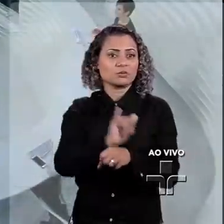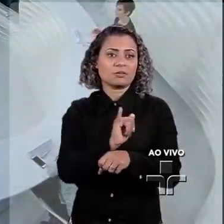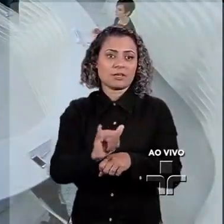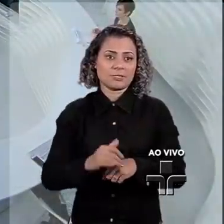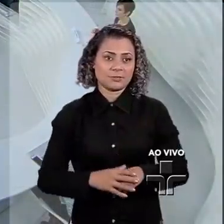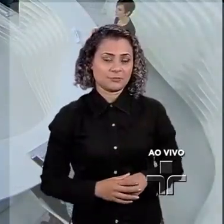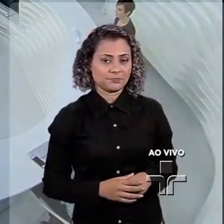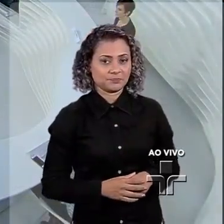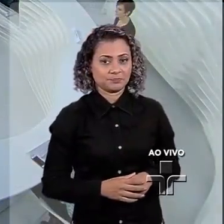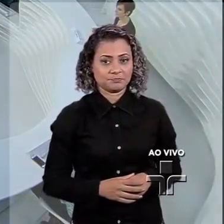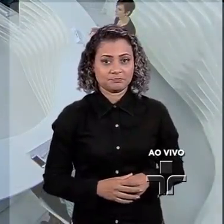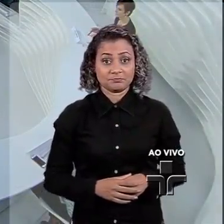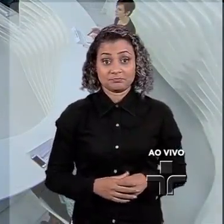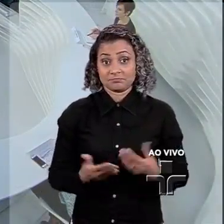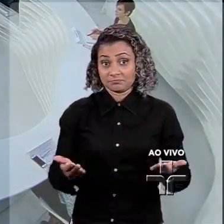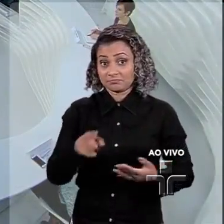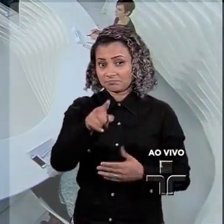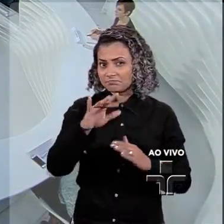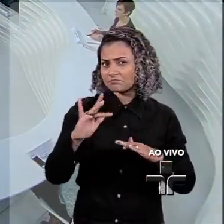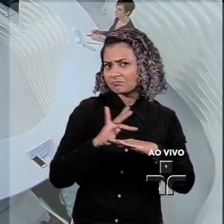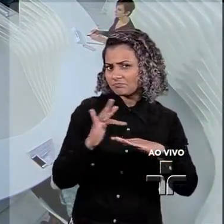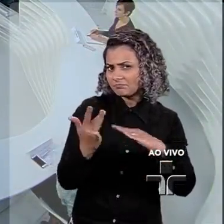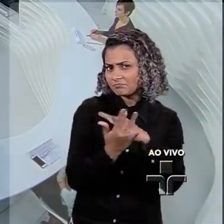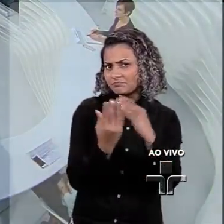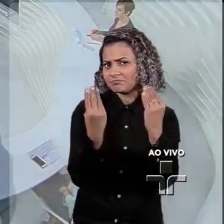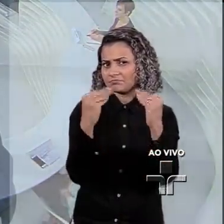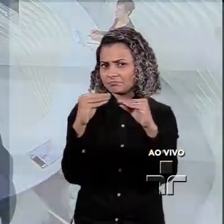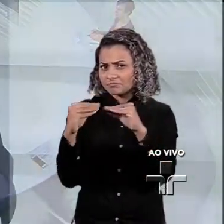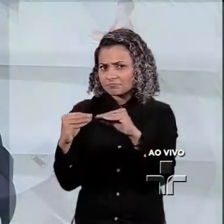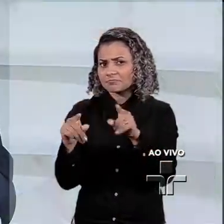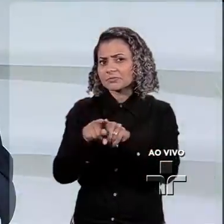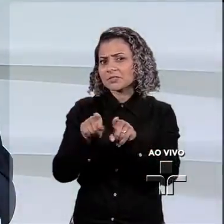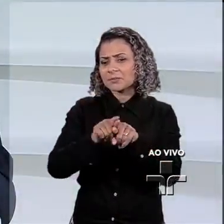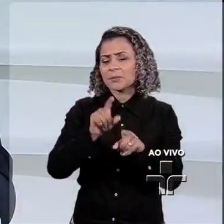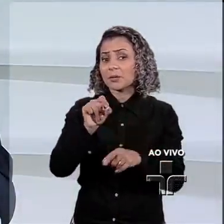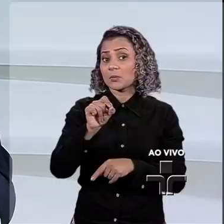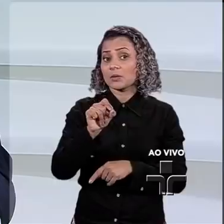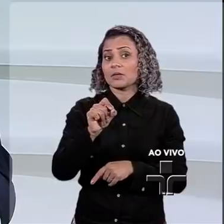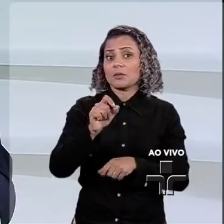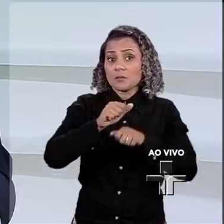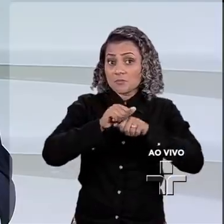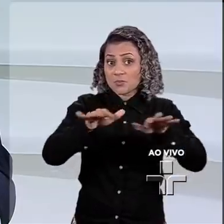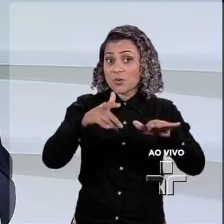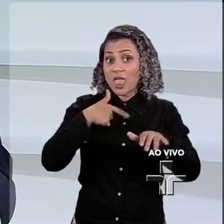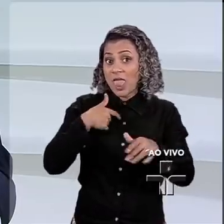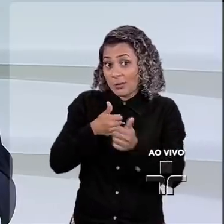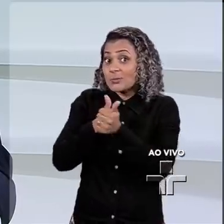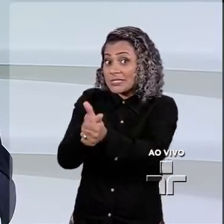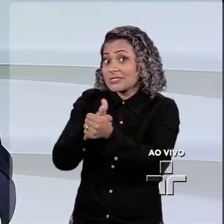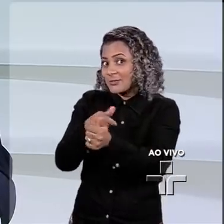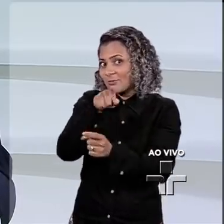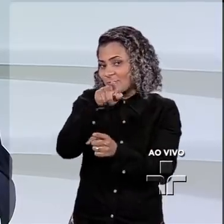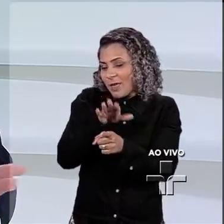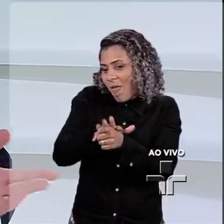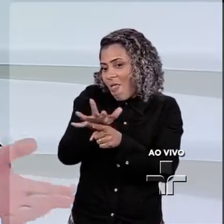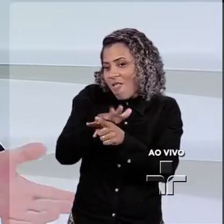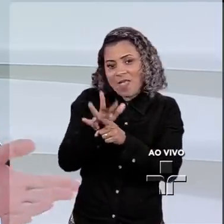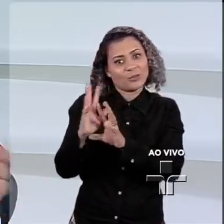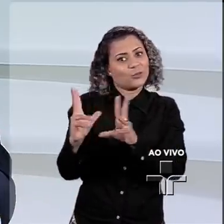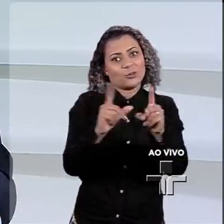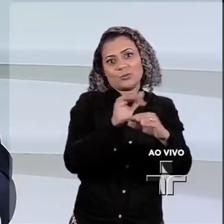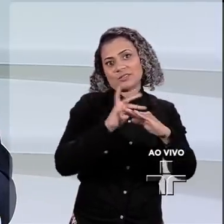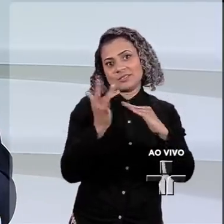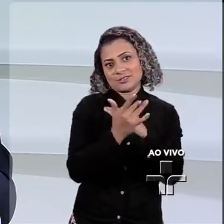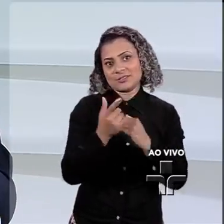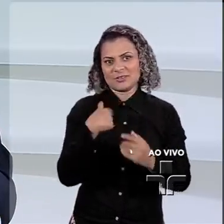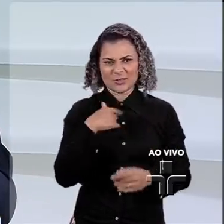A Débora citou agora há pouco as redes sociais. Eu, por dever de ofício, te sigo em todas. Dá a impressão que... Poxa, quer dizer